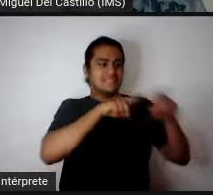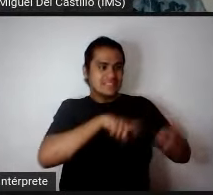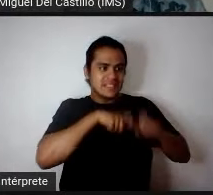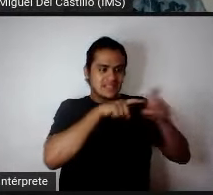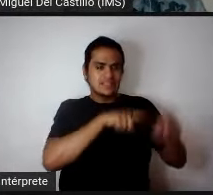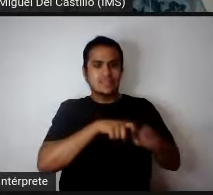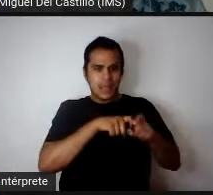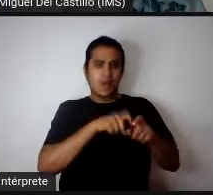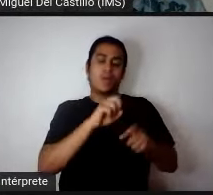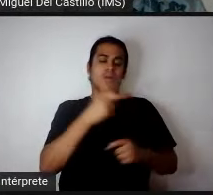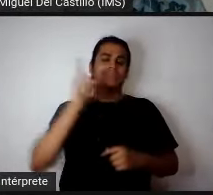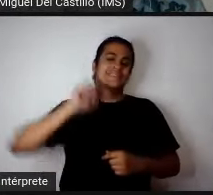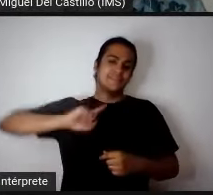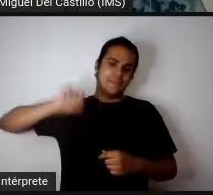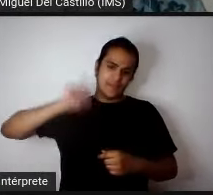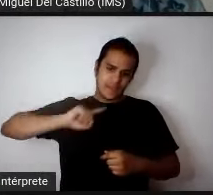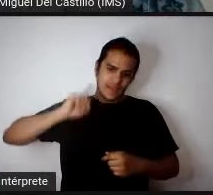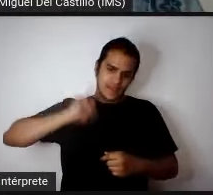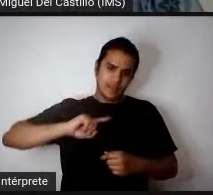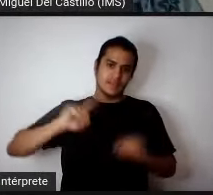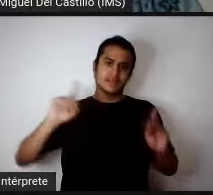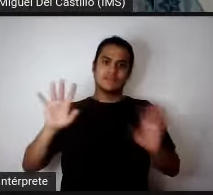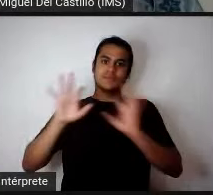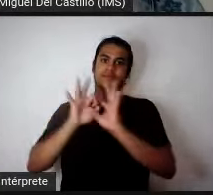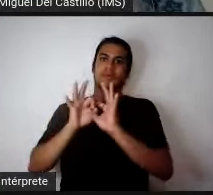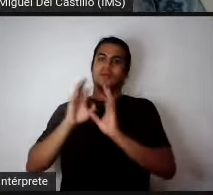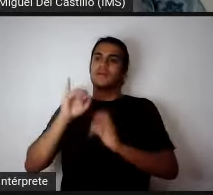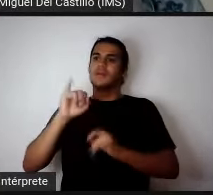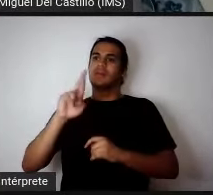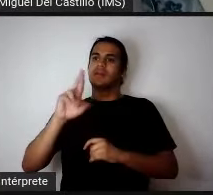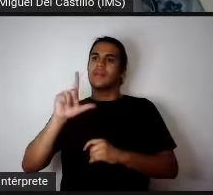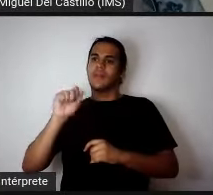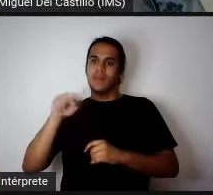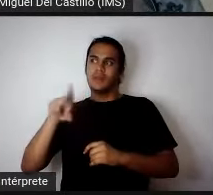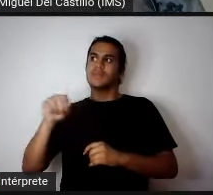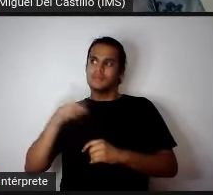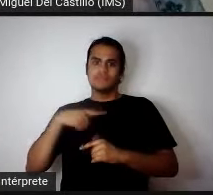dos gerais mineiros com a Irlanda.